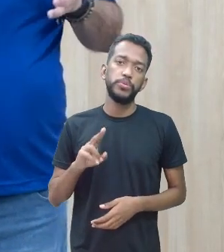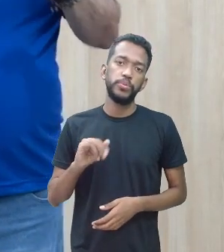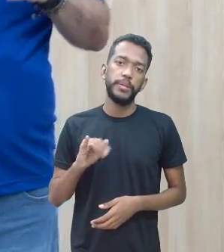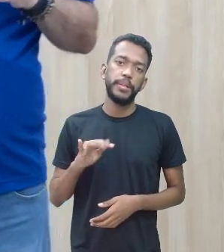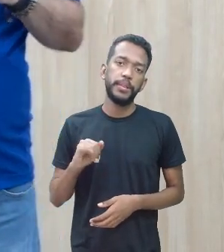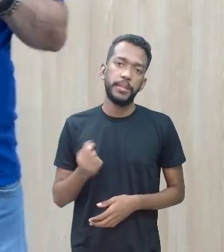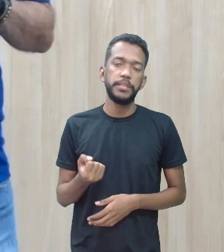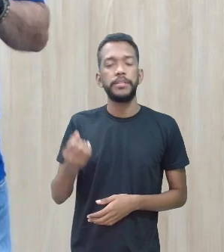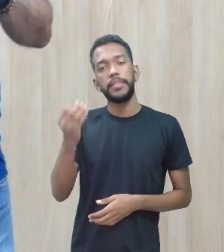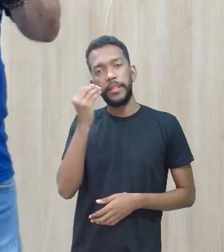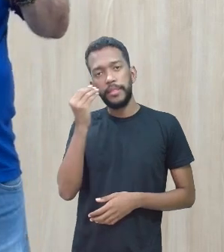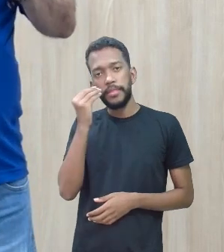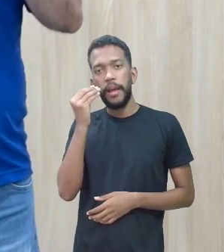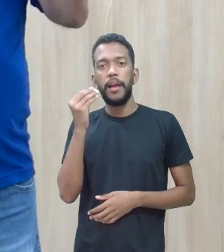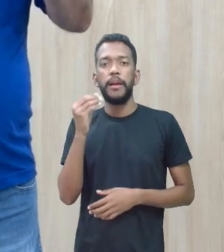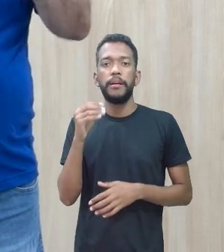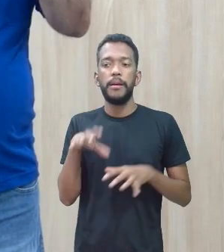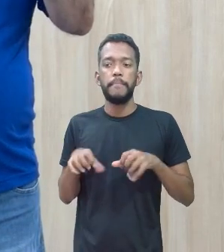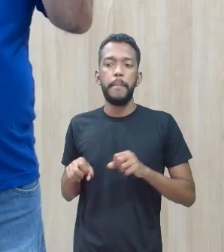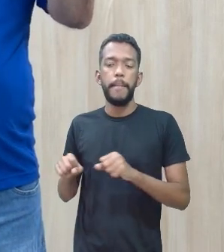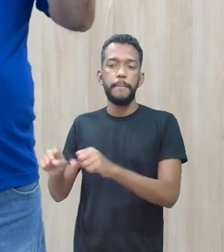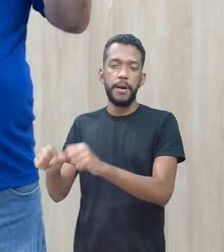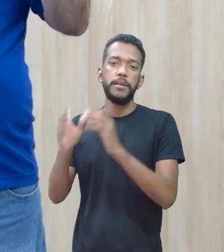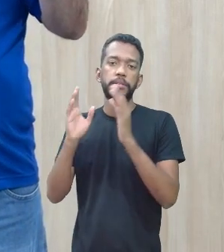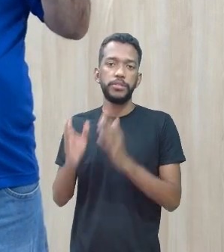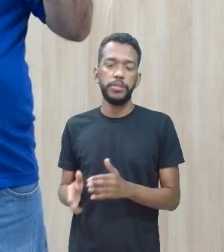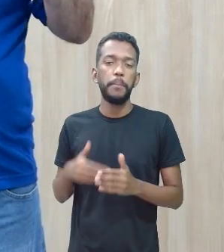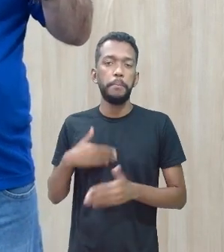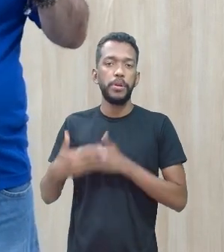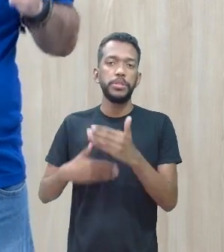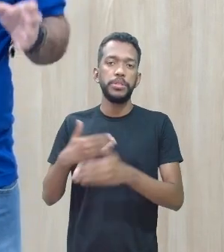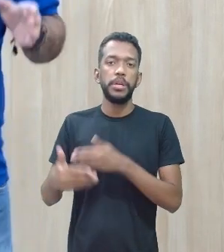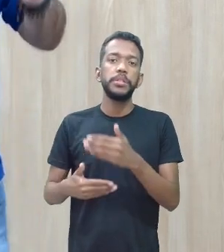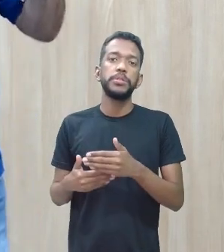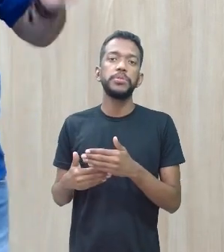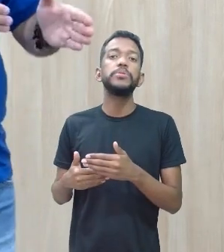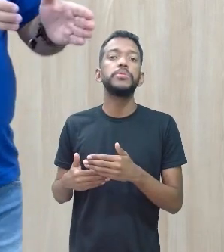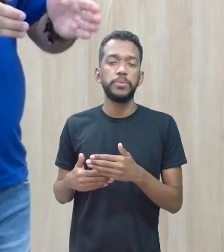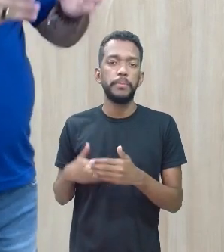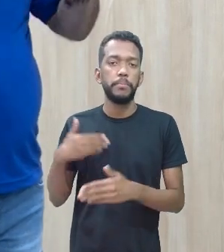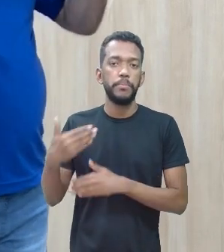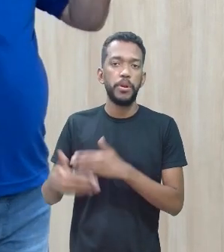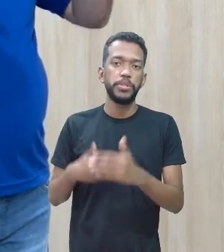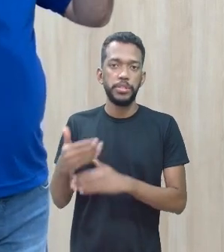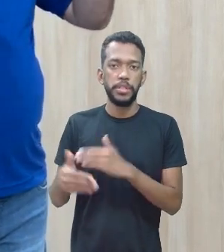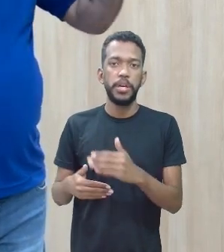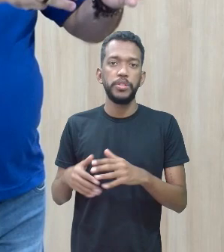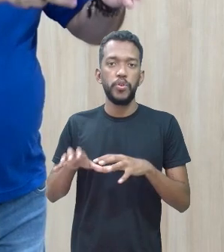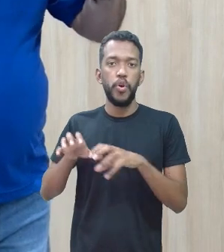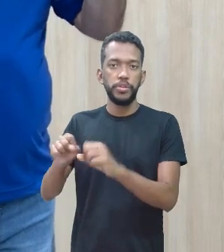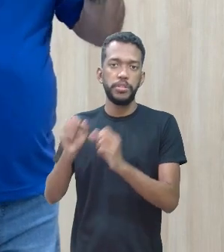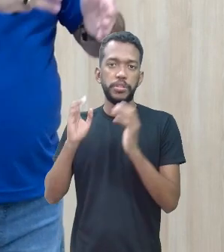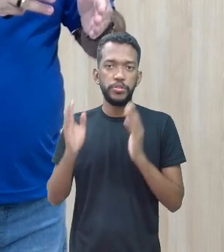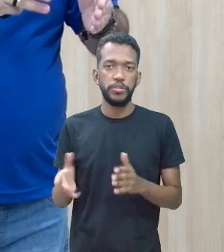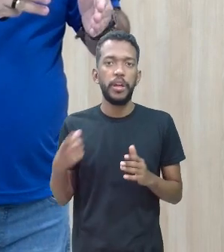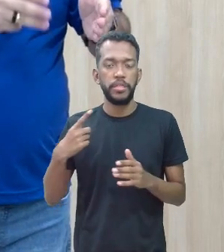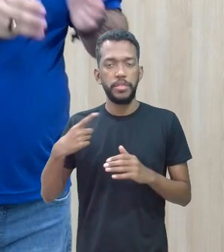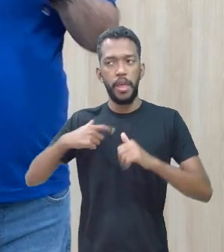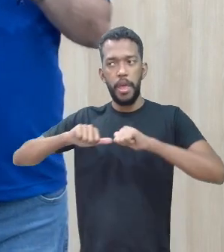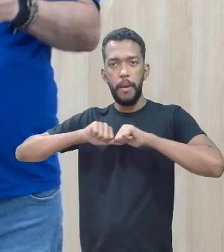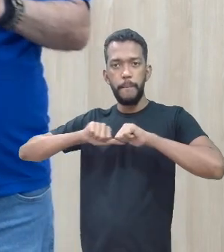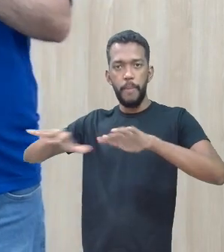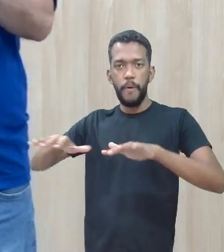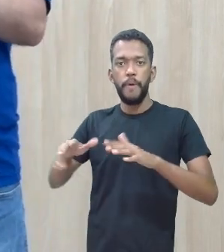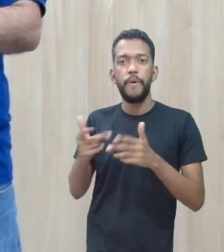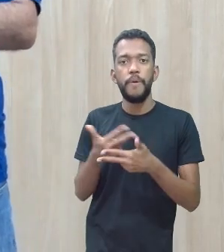para tentar, junto com o processo de colonização, também promover a cristianização